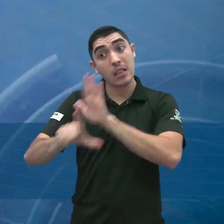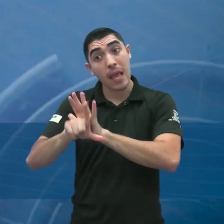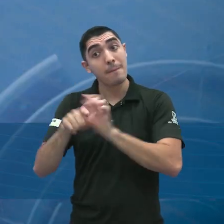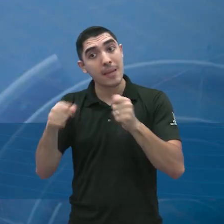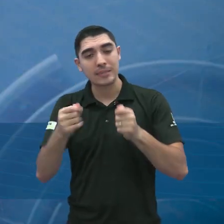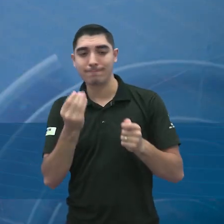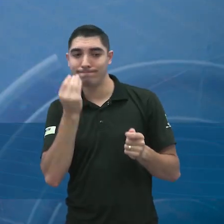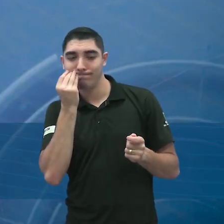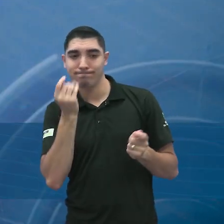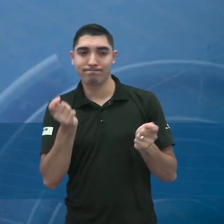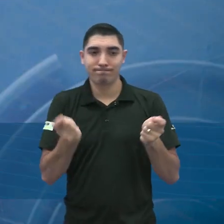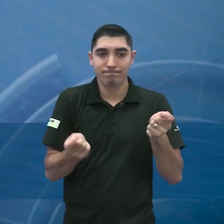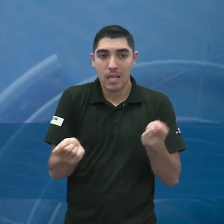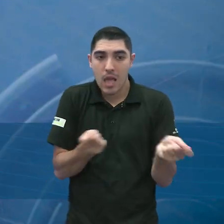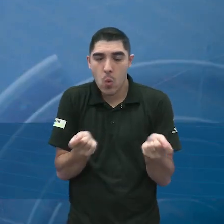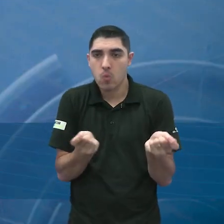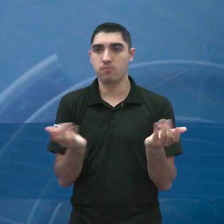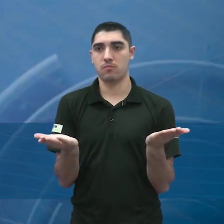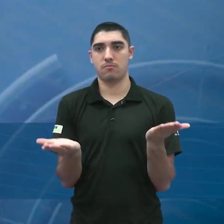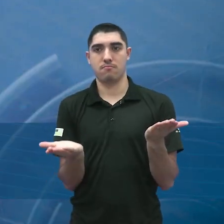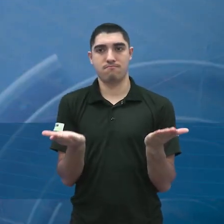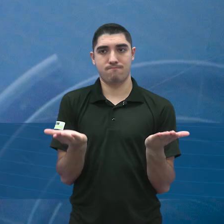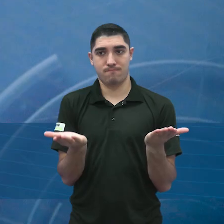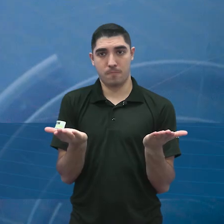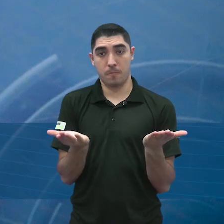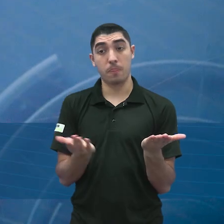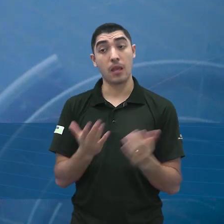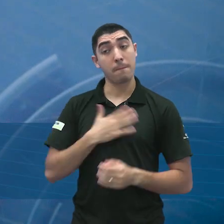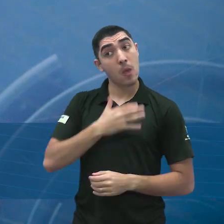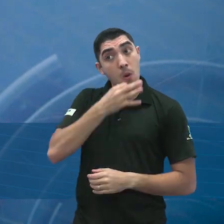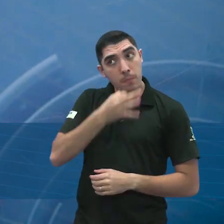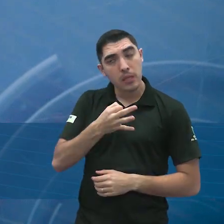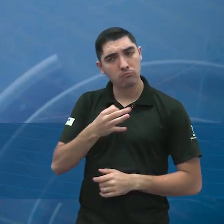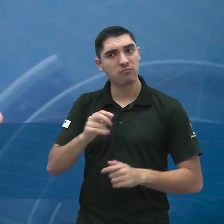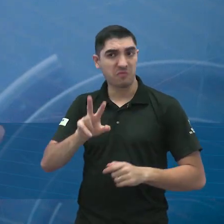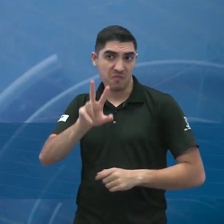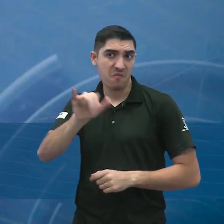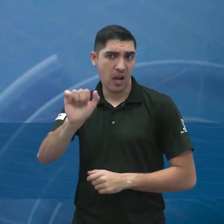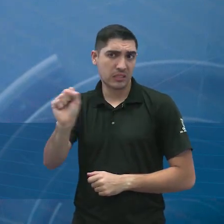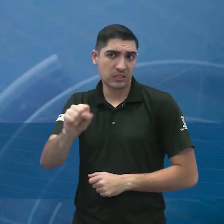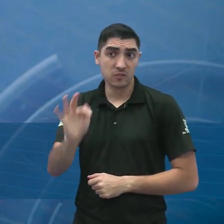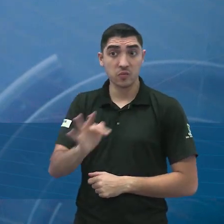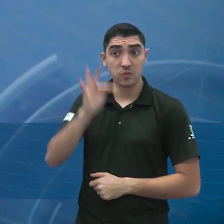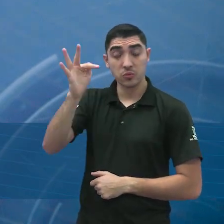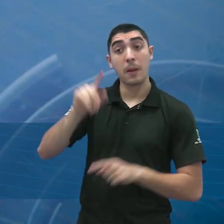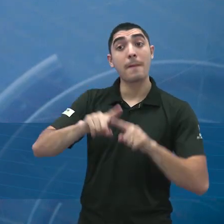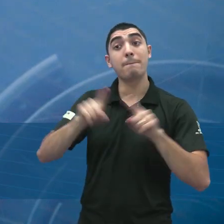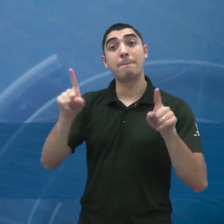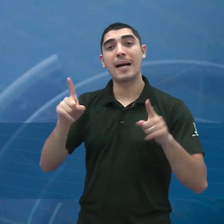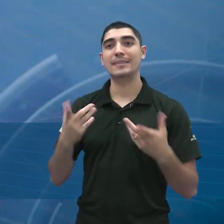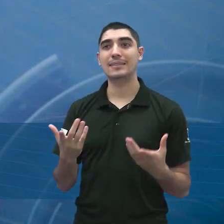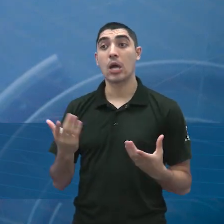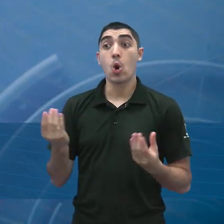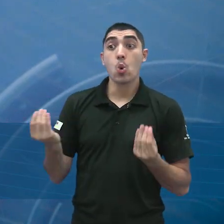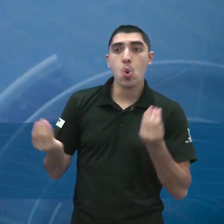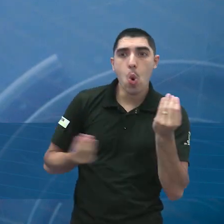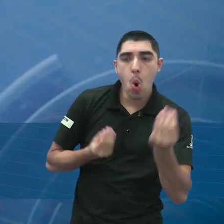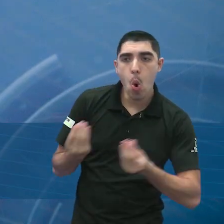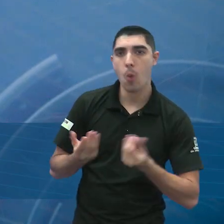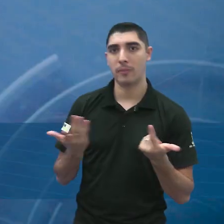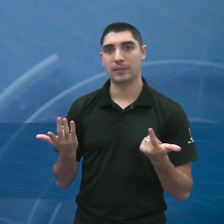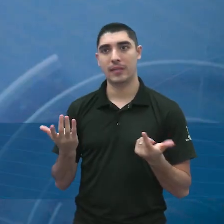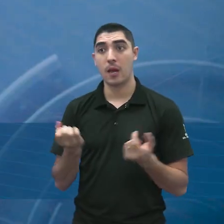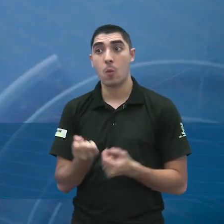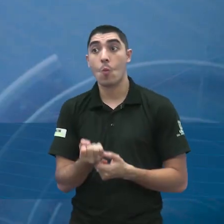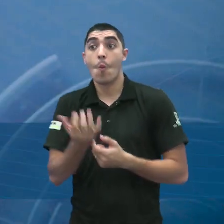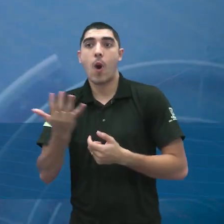isso. Então, o que eu penso? Que acho que vai ter um bom casamento. O quanto que a gente vai conseguir entregar através de tecnologia de